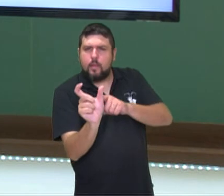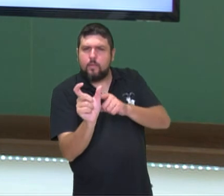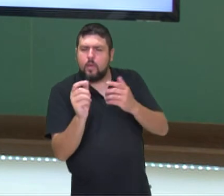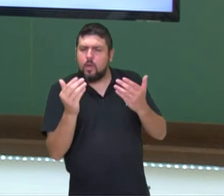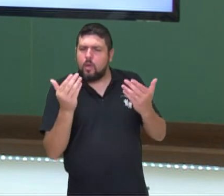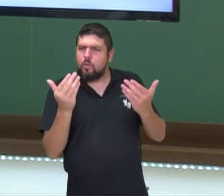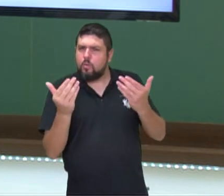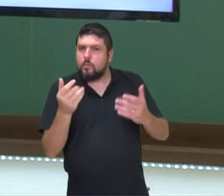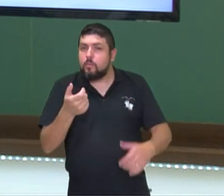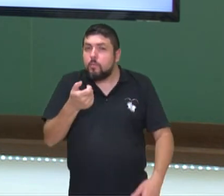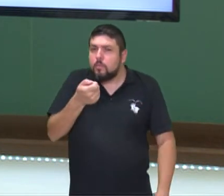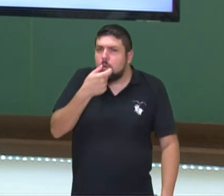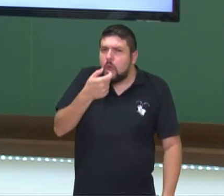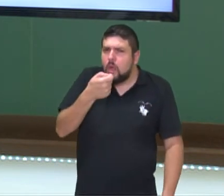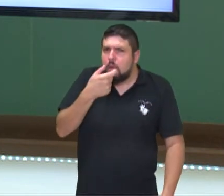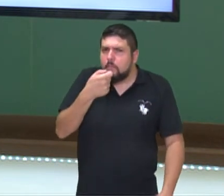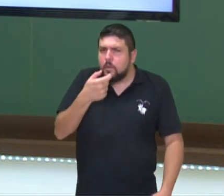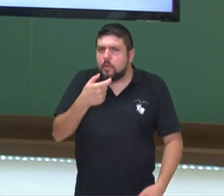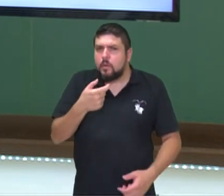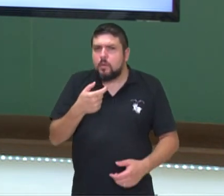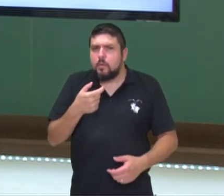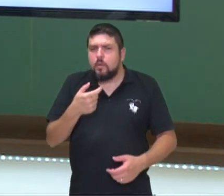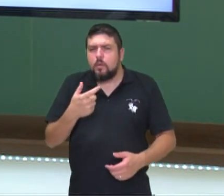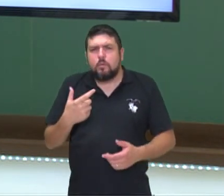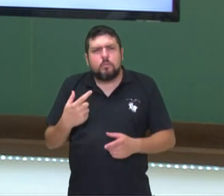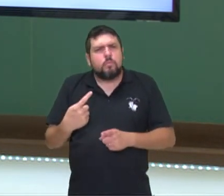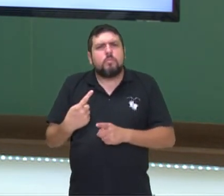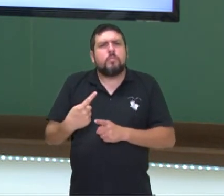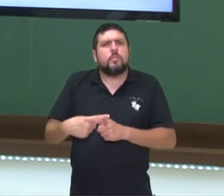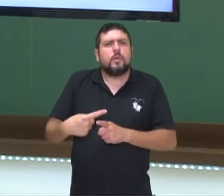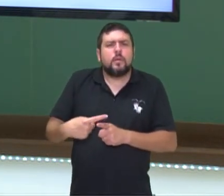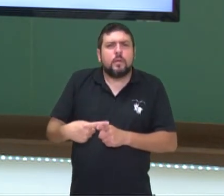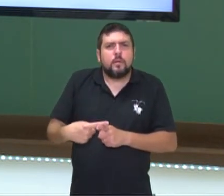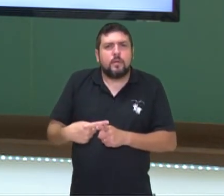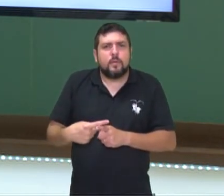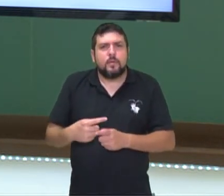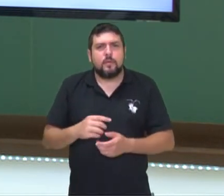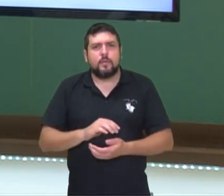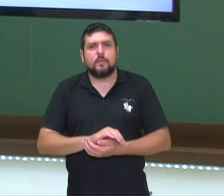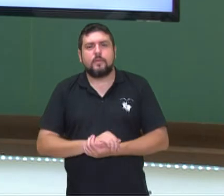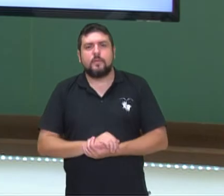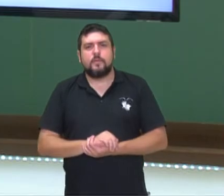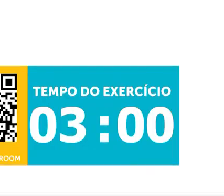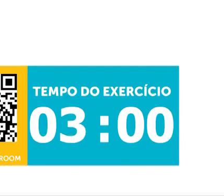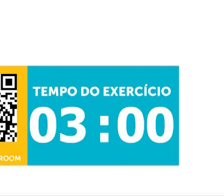um fármakon, ou seja, um medicamento em grego. Por que ele tinha essa definição?